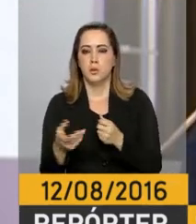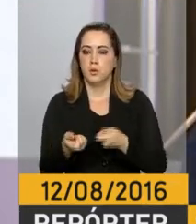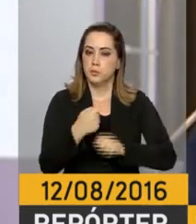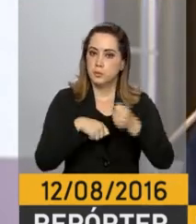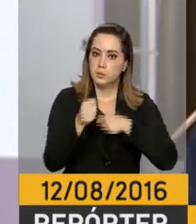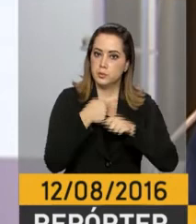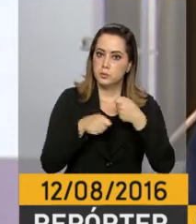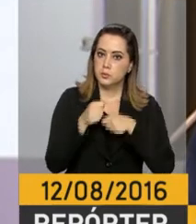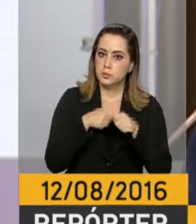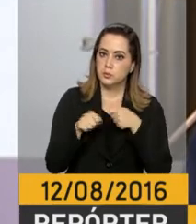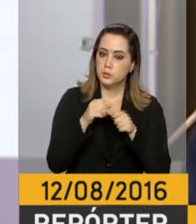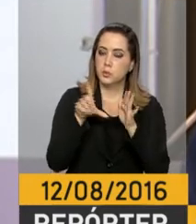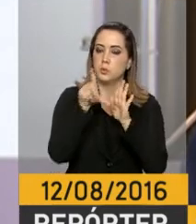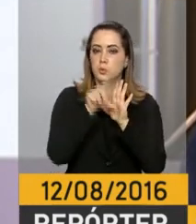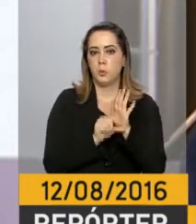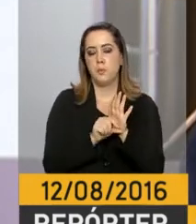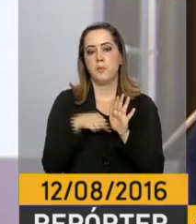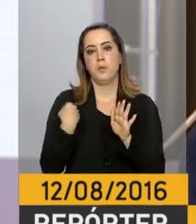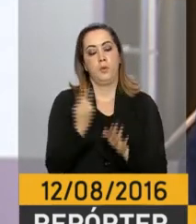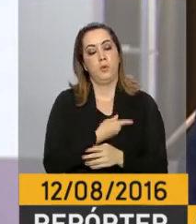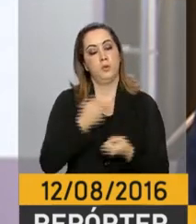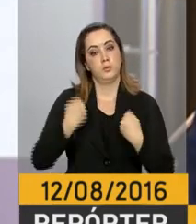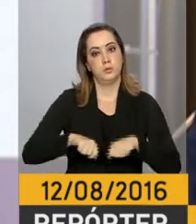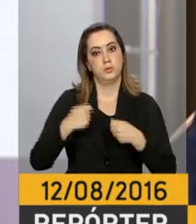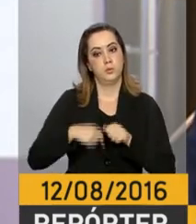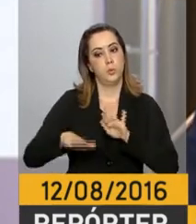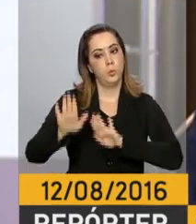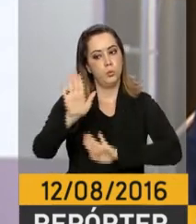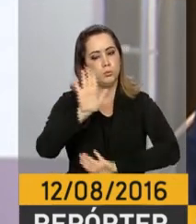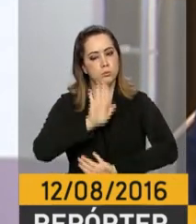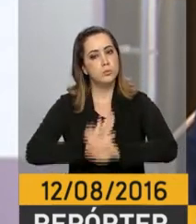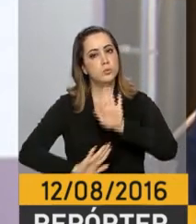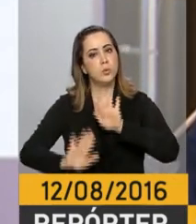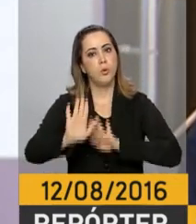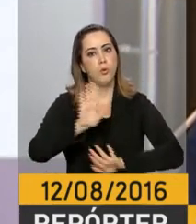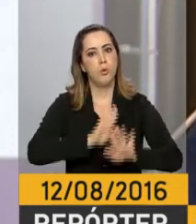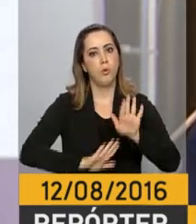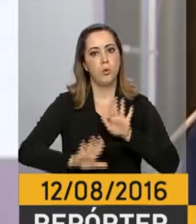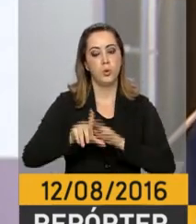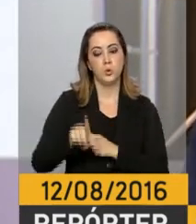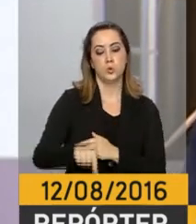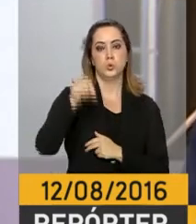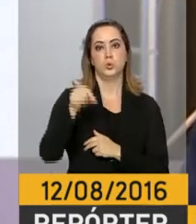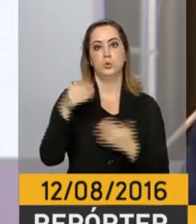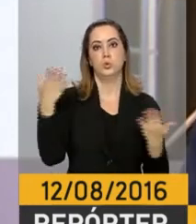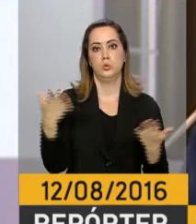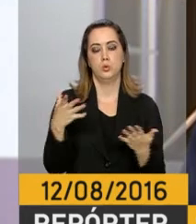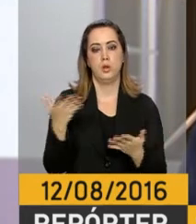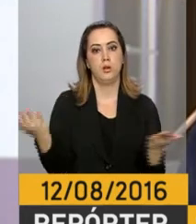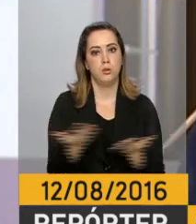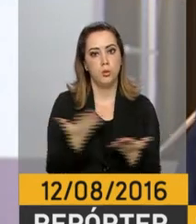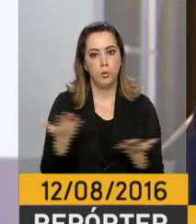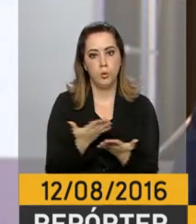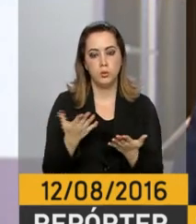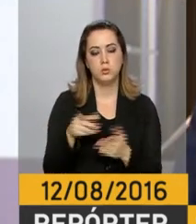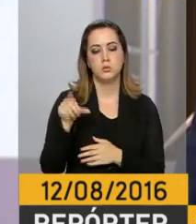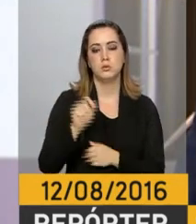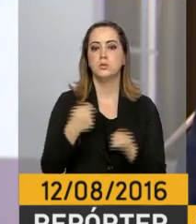Acreditamos que devemos ter cautela e não tomarmos a situação atual